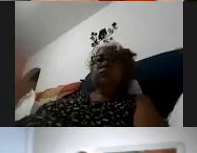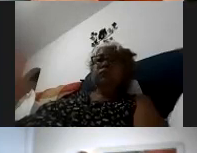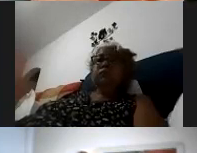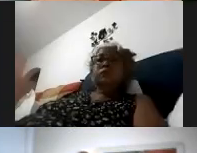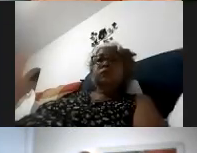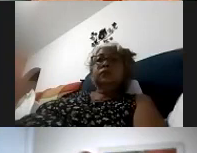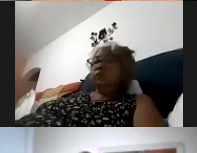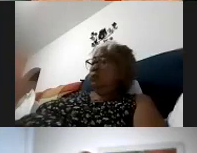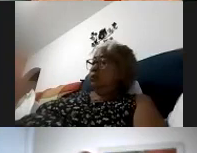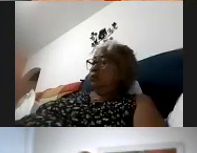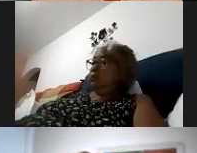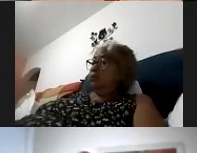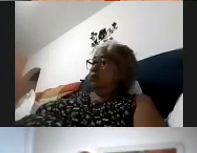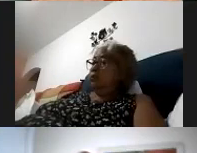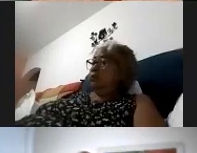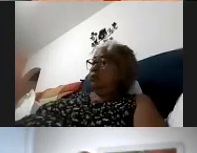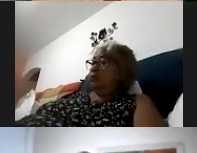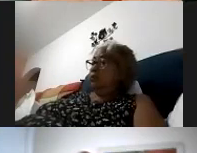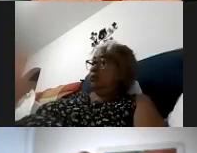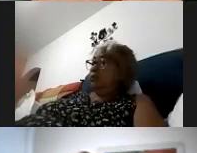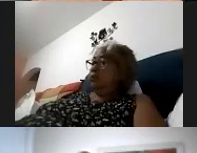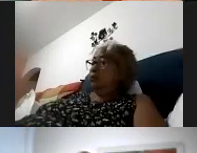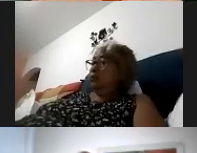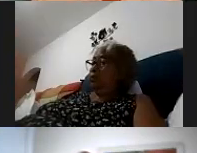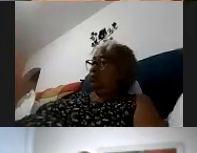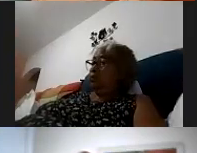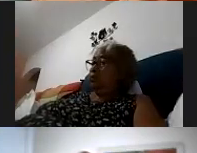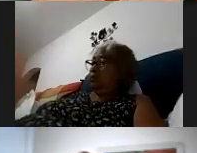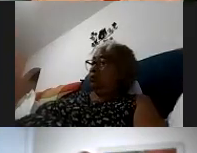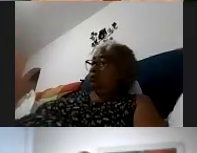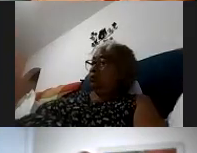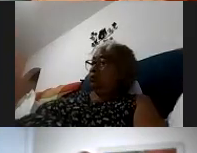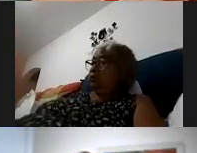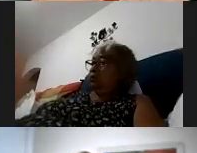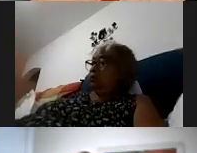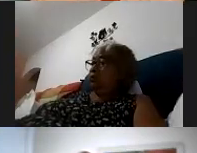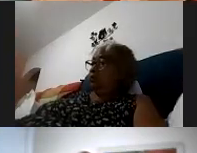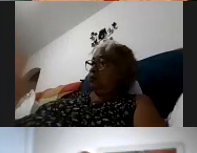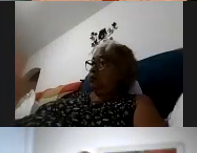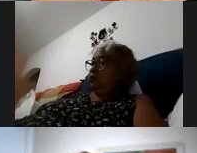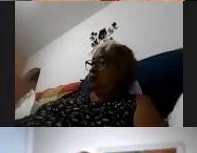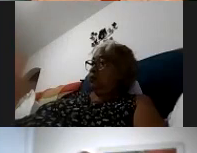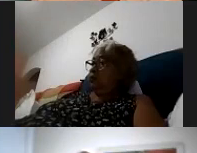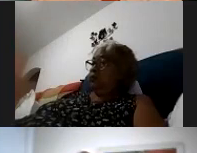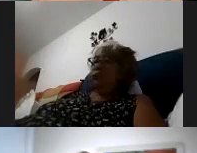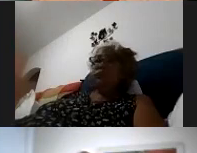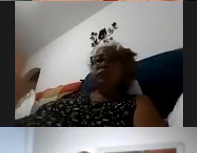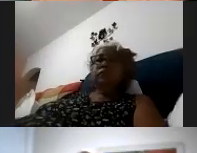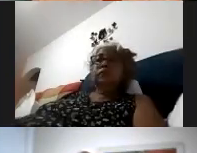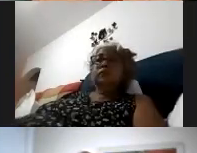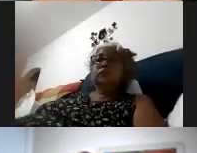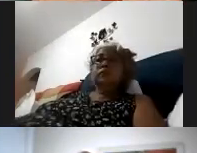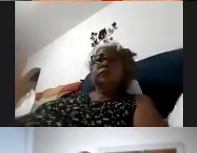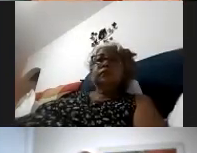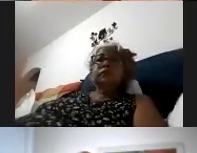terapeutas ocupacionais, nós fazemos parte disso, de certa forma, e nós não estamos alcançando ainda, em todo